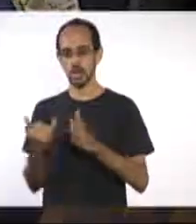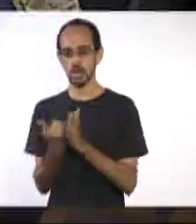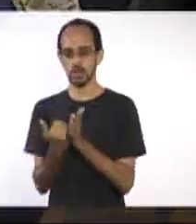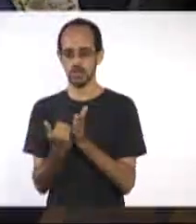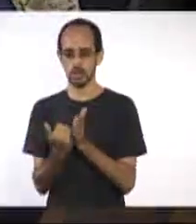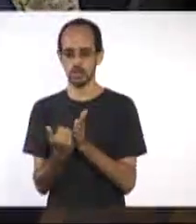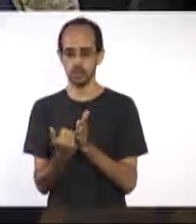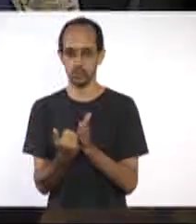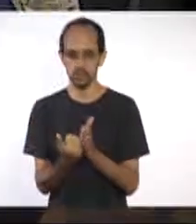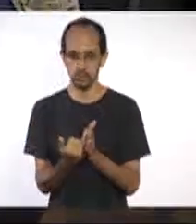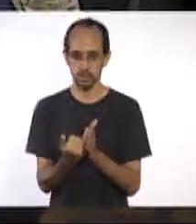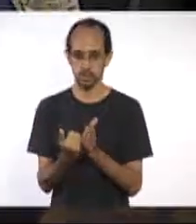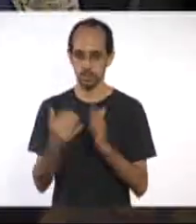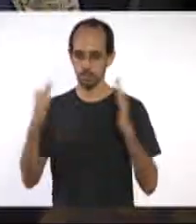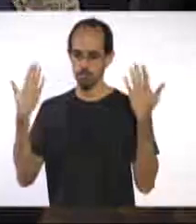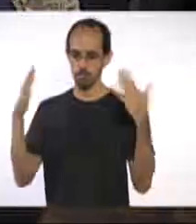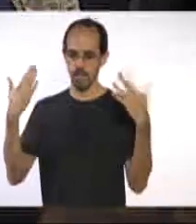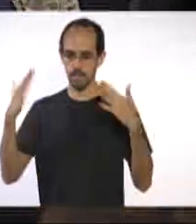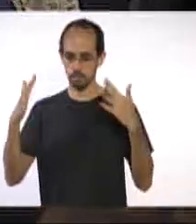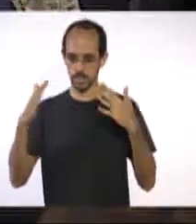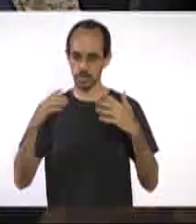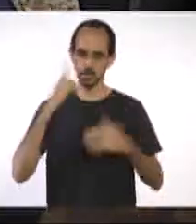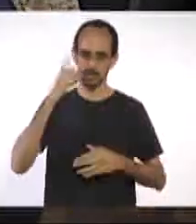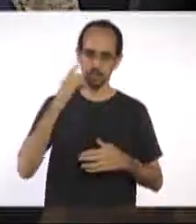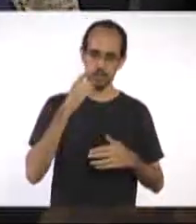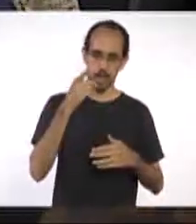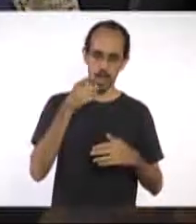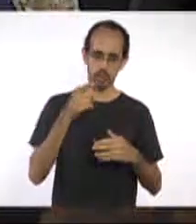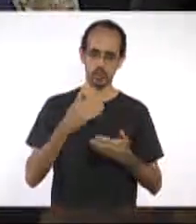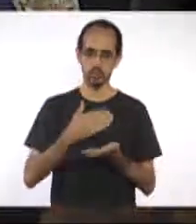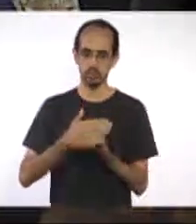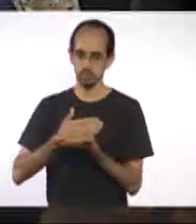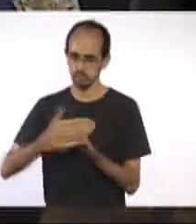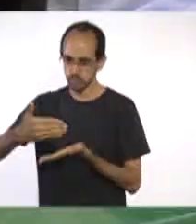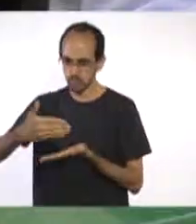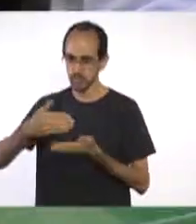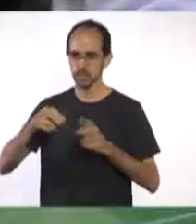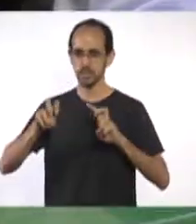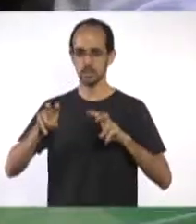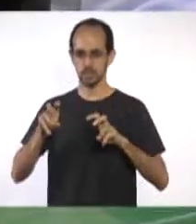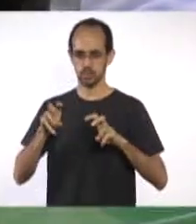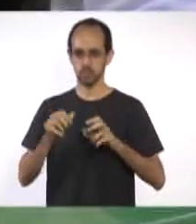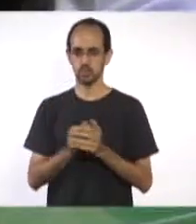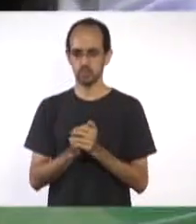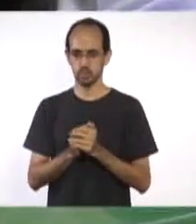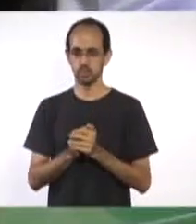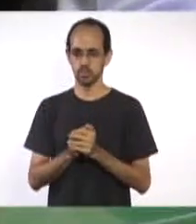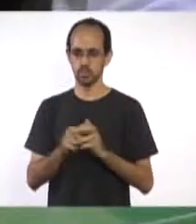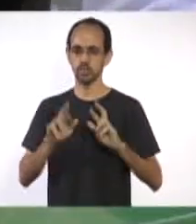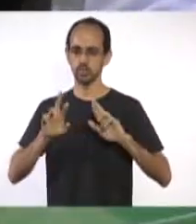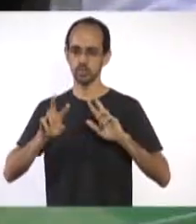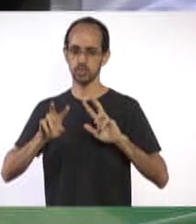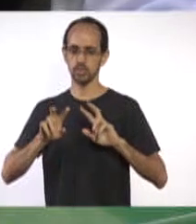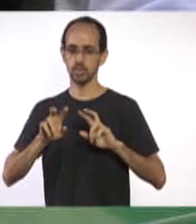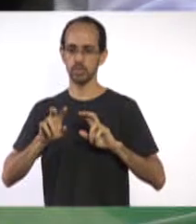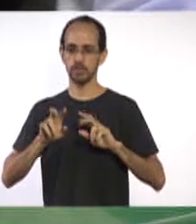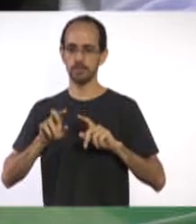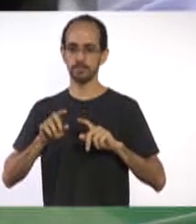Inicialmente, queria parabenizá-lo pela iniciativa e, de maneira sucinta, só no que se refere à legitimidade da